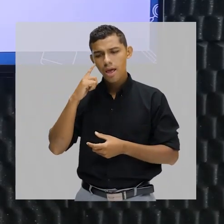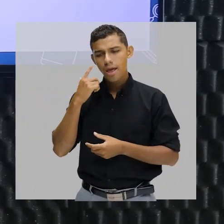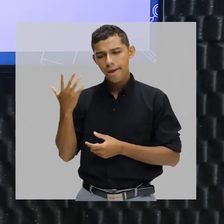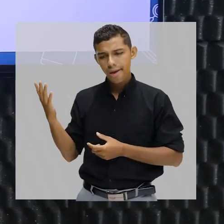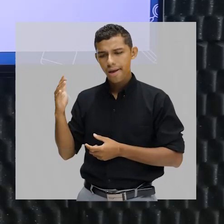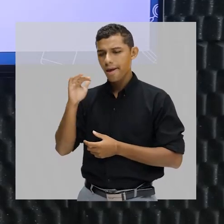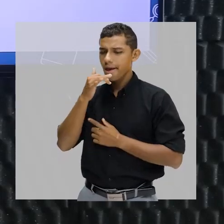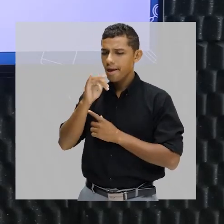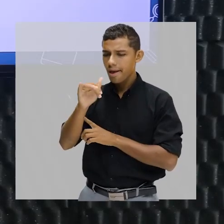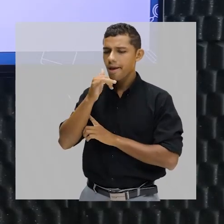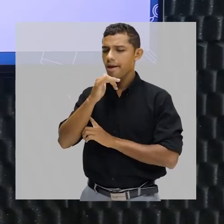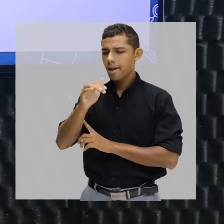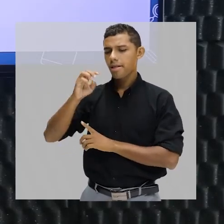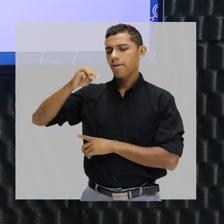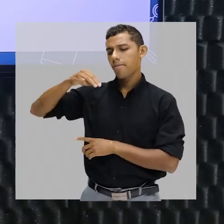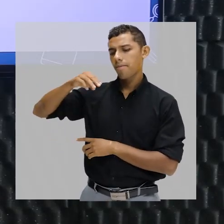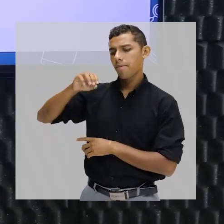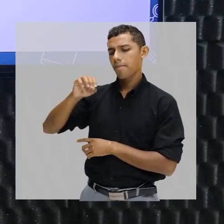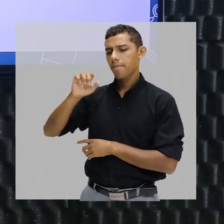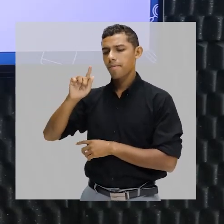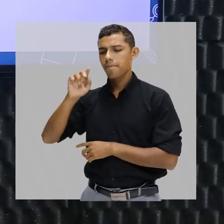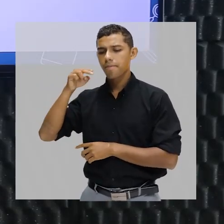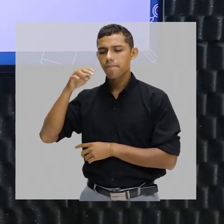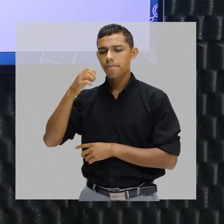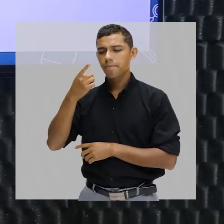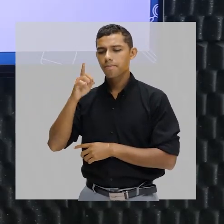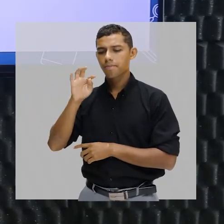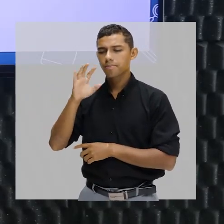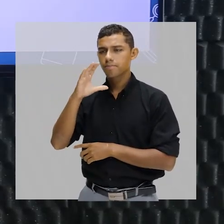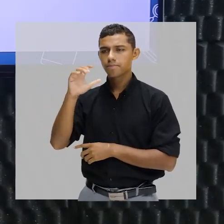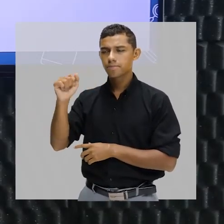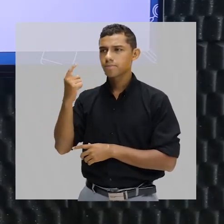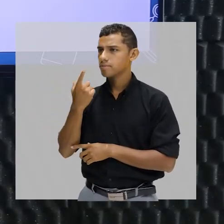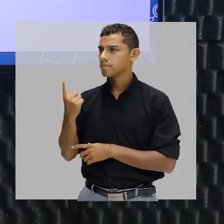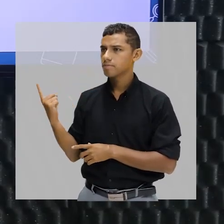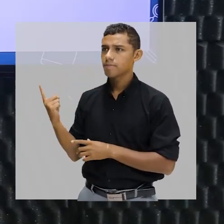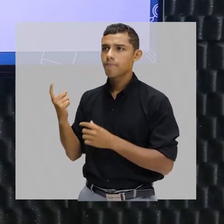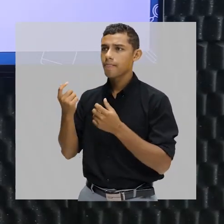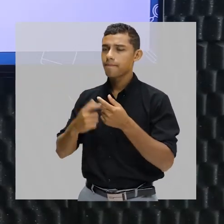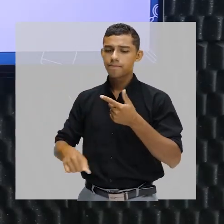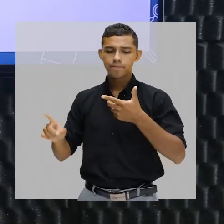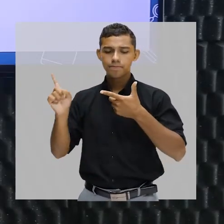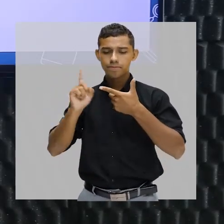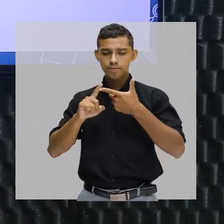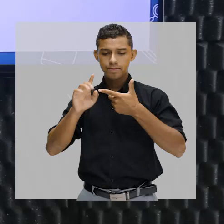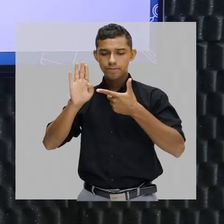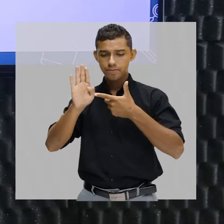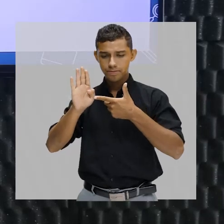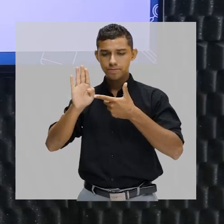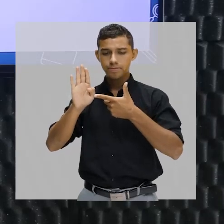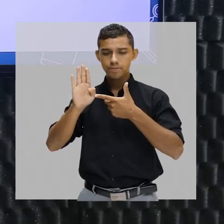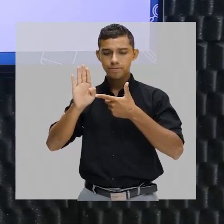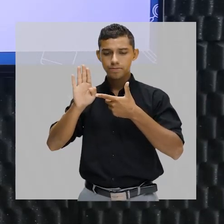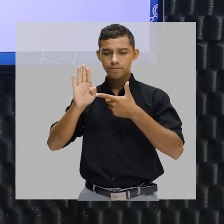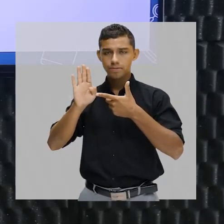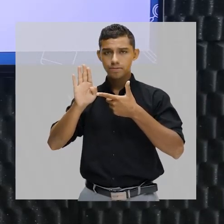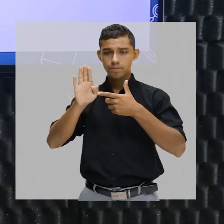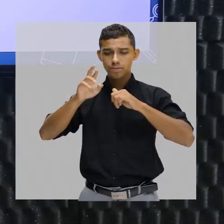É uma microonda. Por isso que é o nome aparelho de microondas, certo? Letra B, radiação